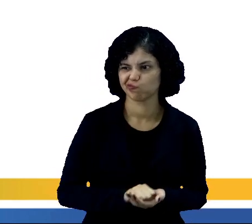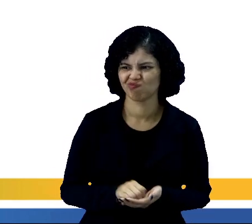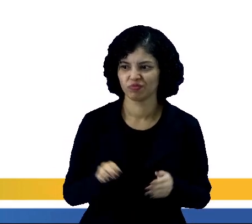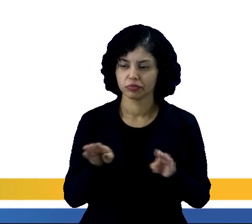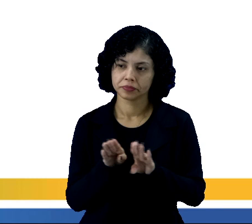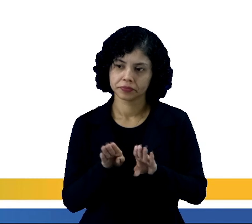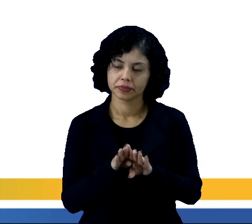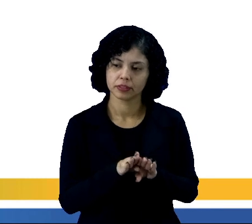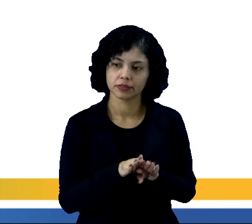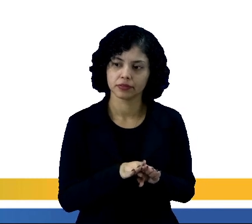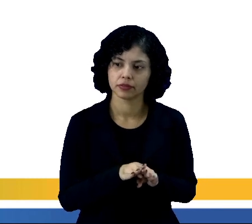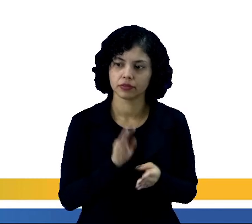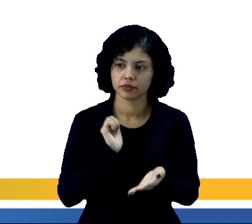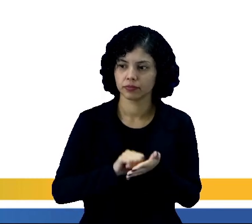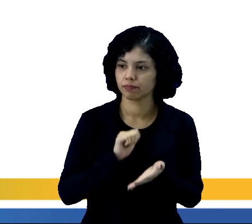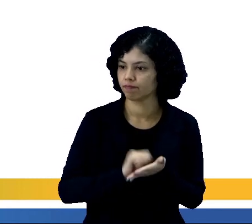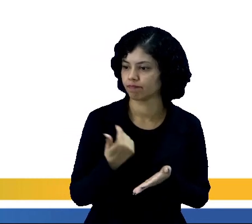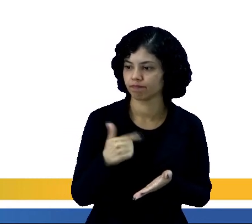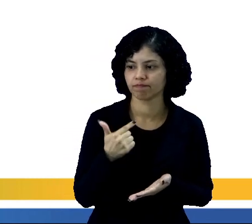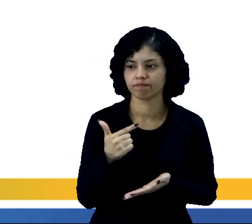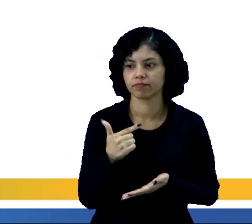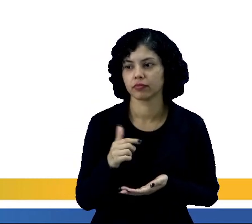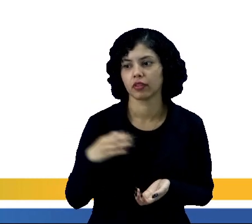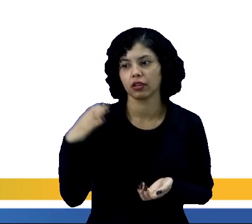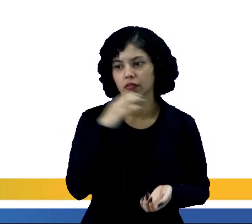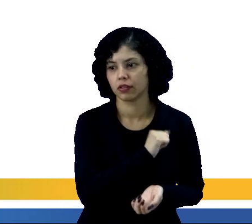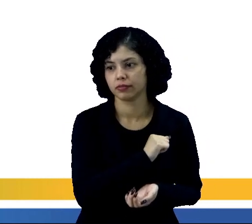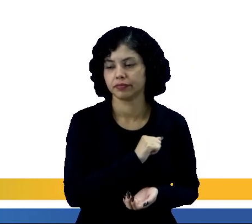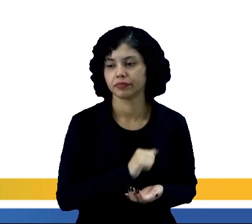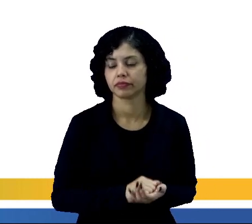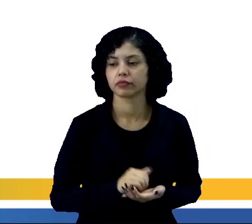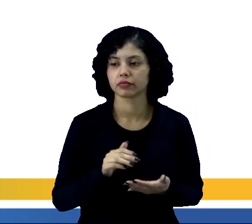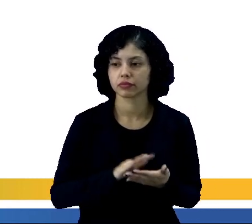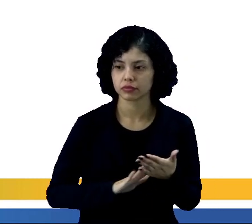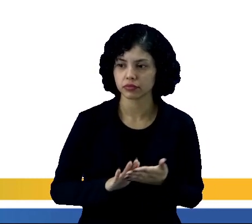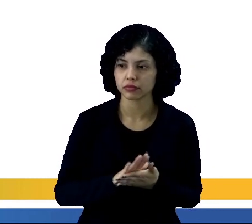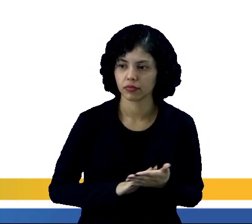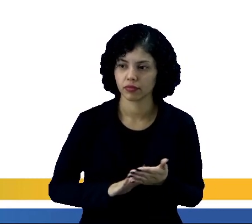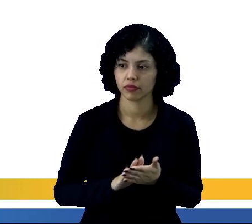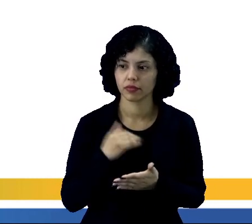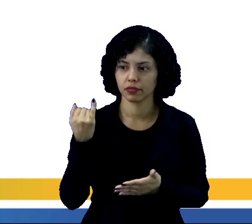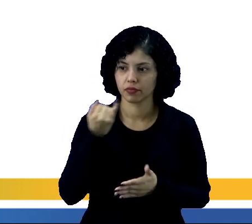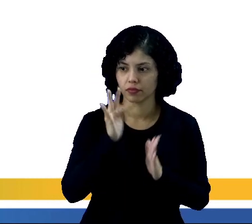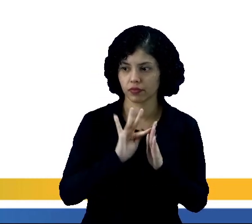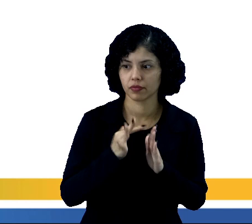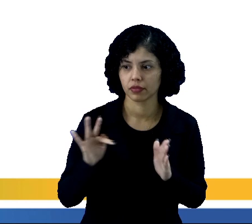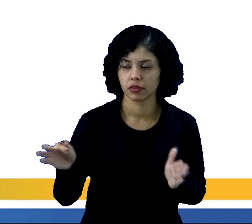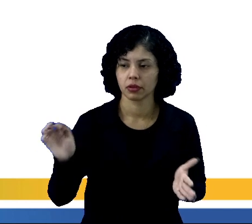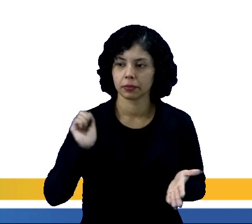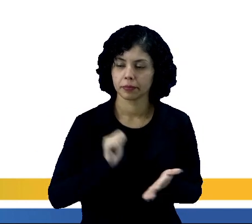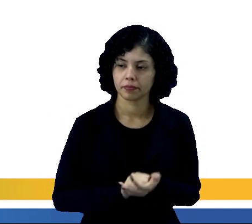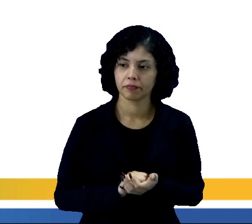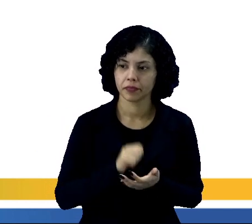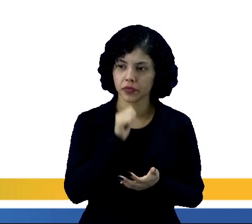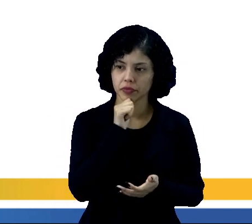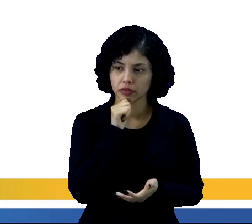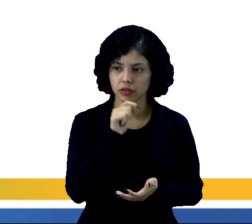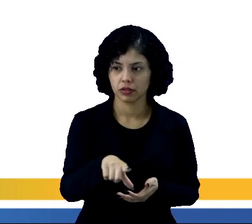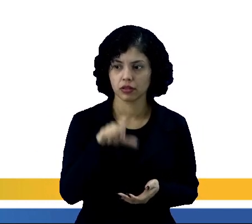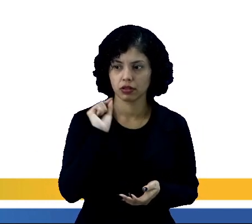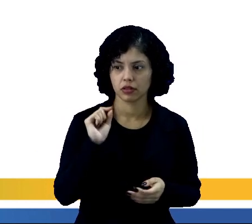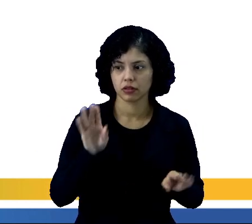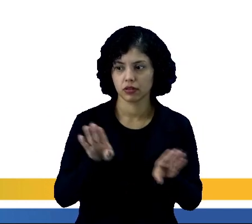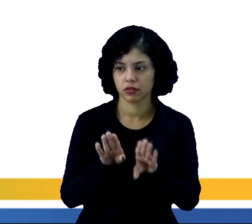E aí a Blitzkrieg não tinha, nessa guerra relâmpago, não tinha nenhuma funcionalidade, né? Nenhum tipo de chance de sucesso